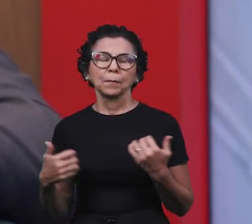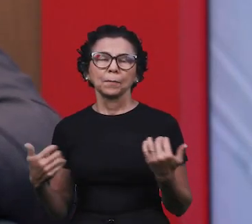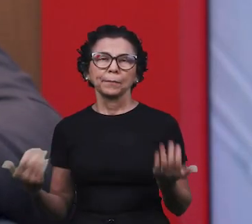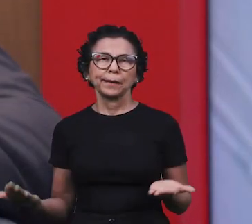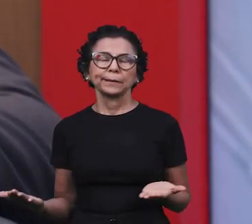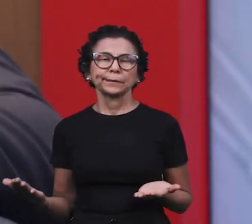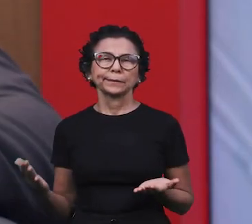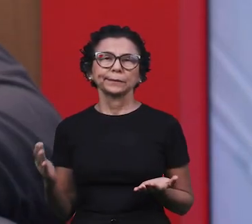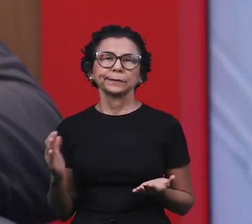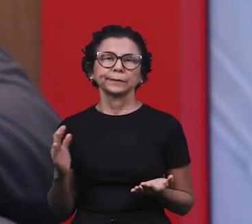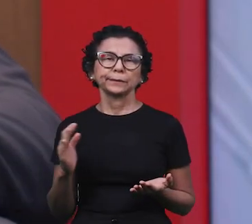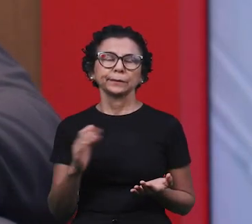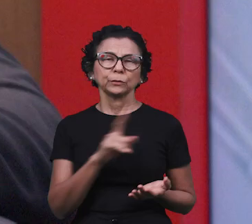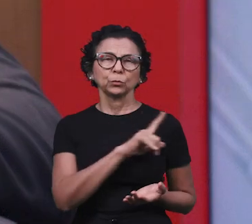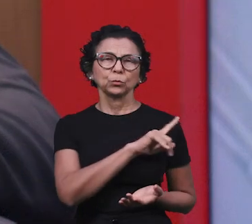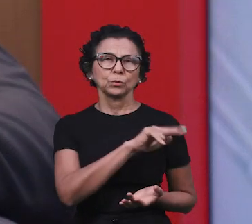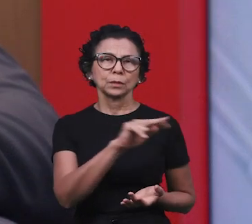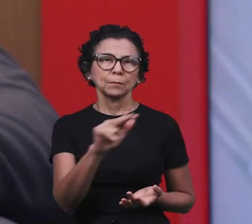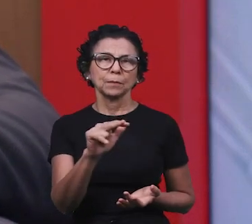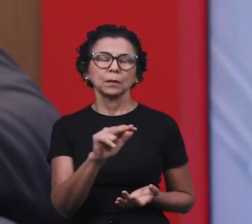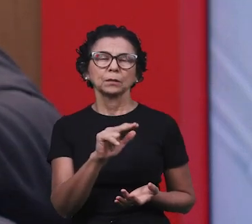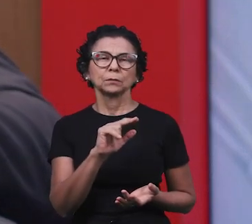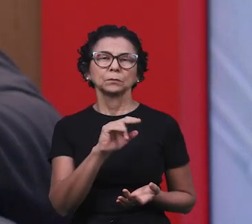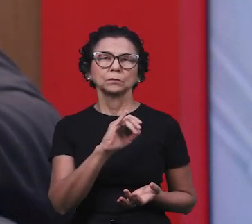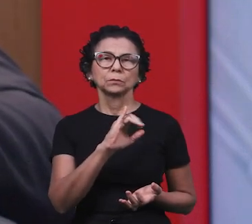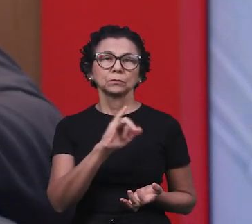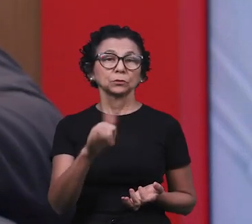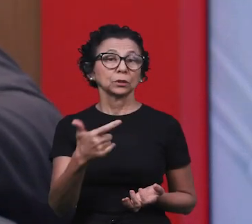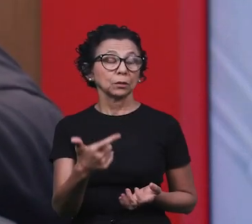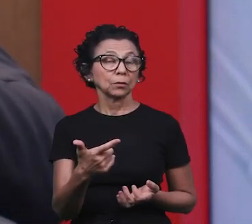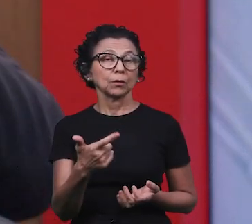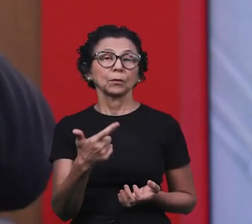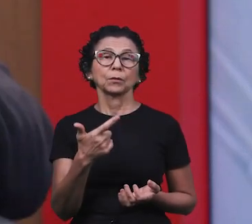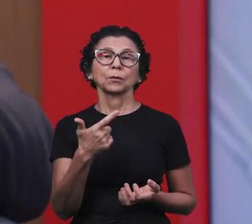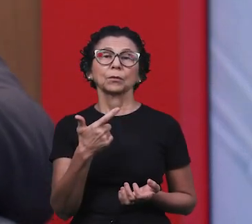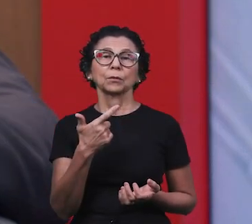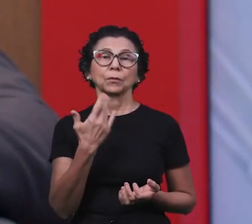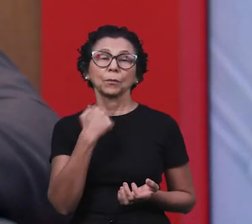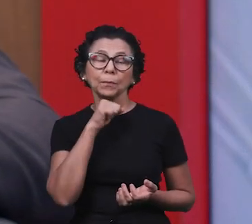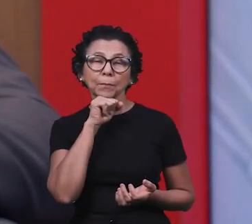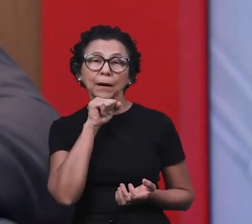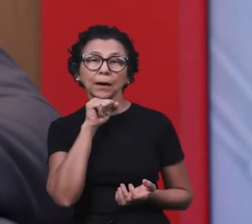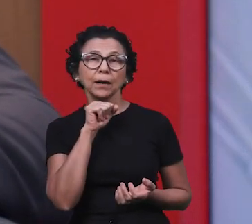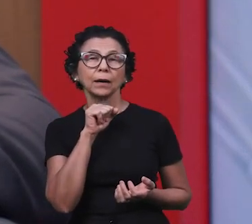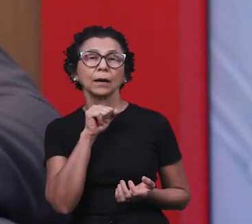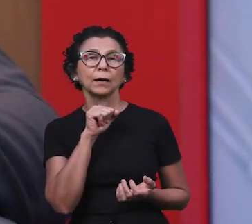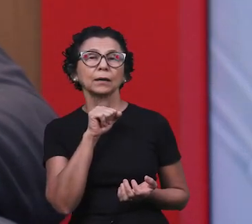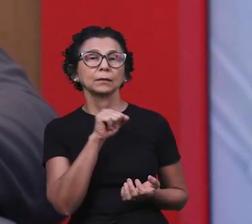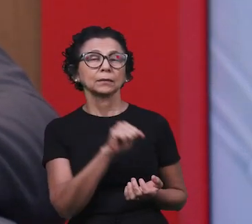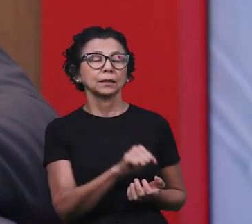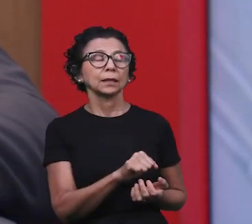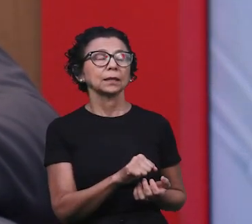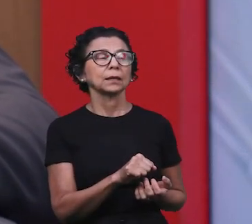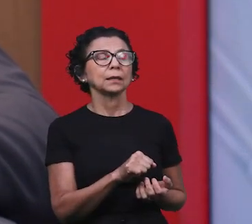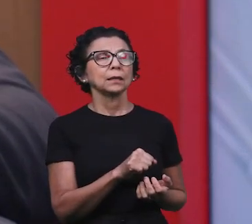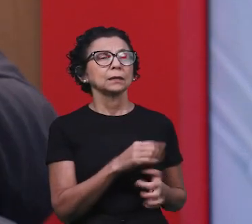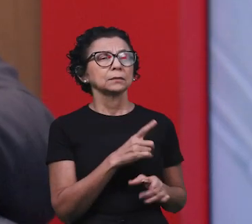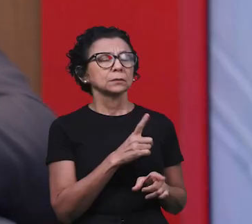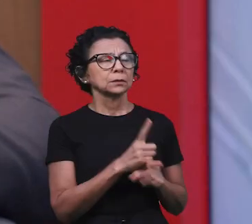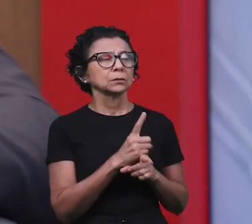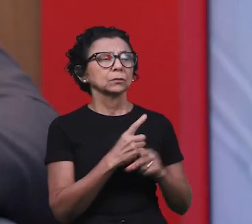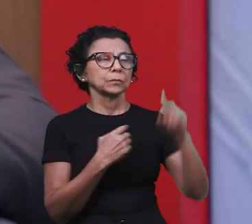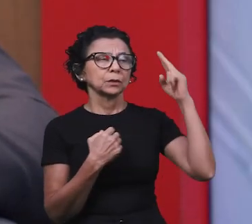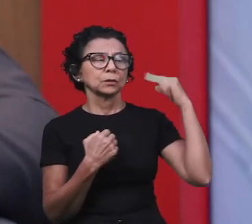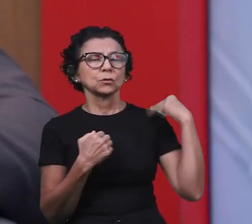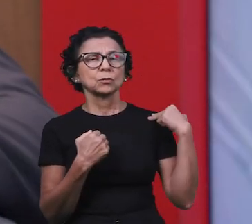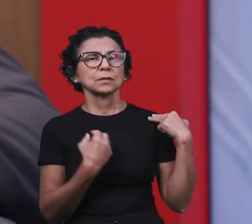abençoador. Então, a experiência de Jesus, a experiência que nós temos com Jesus, a experiência do servo fiel em